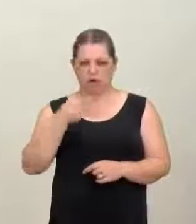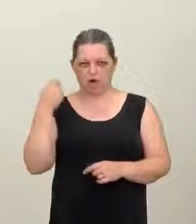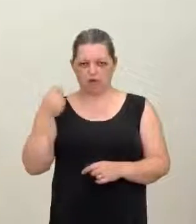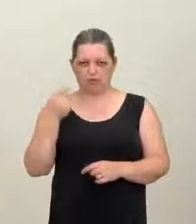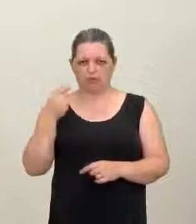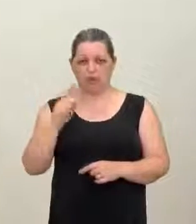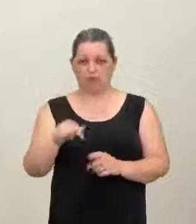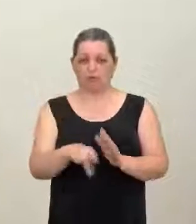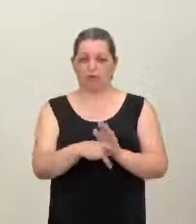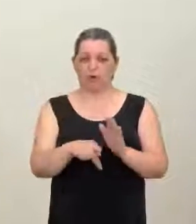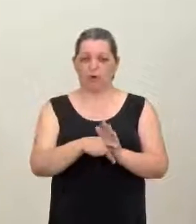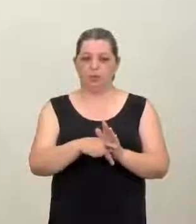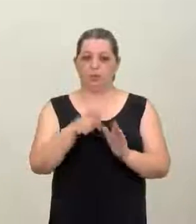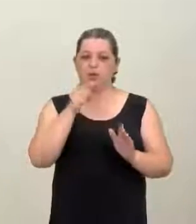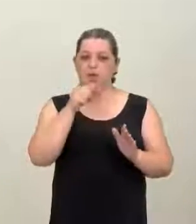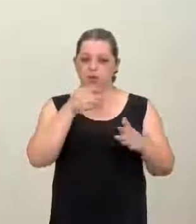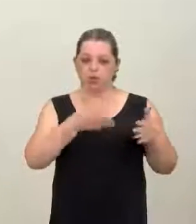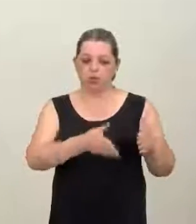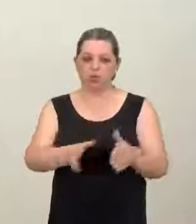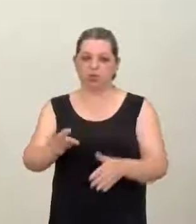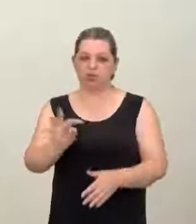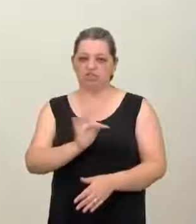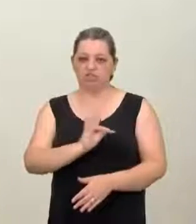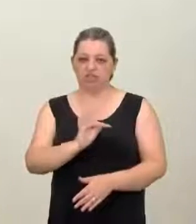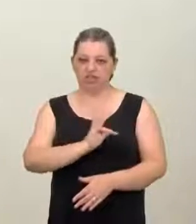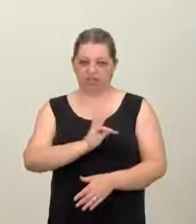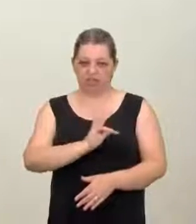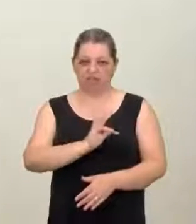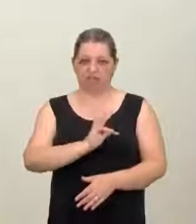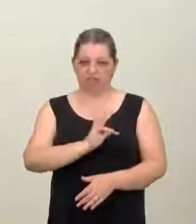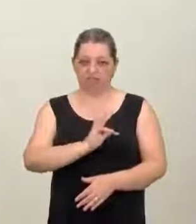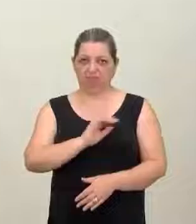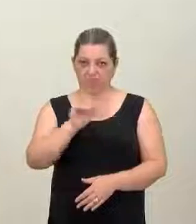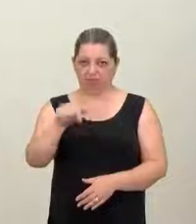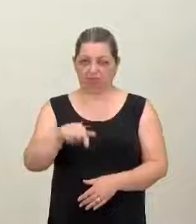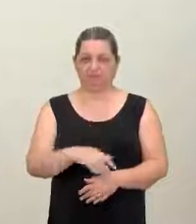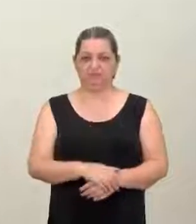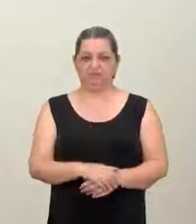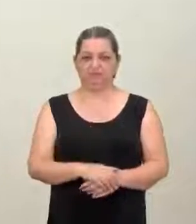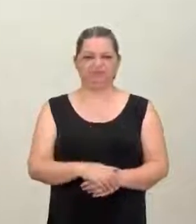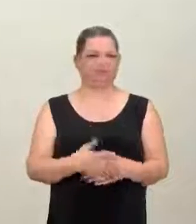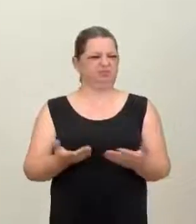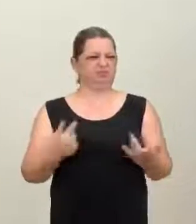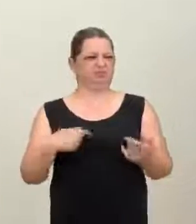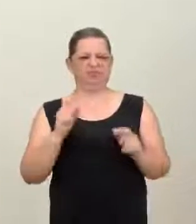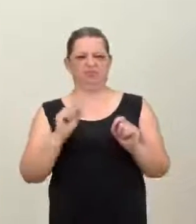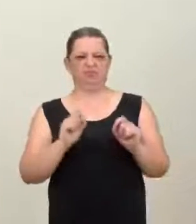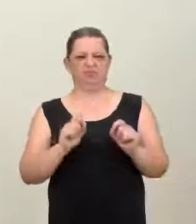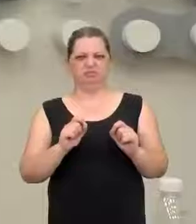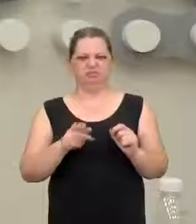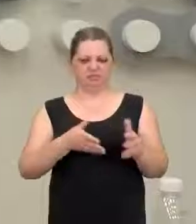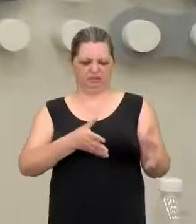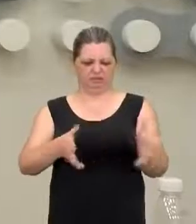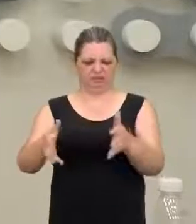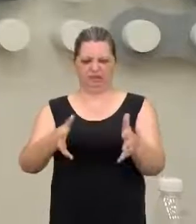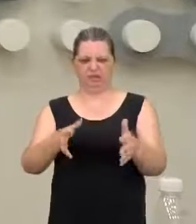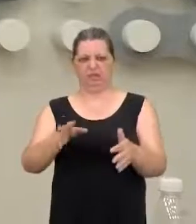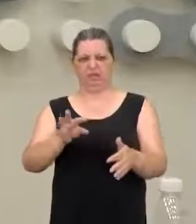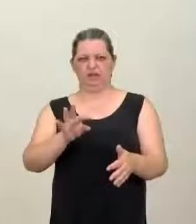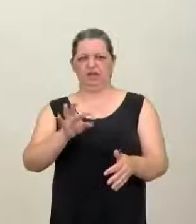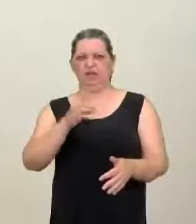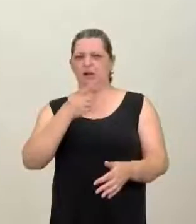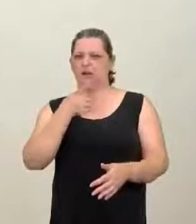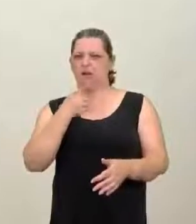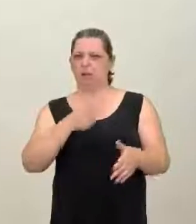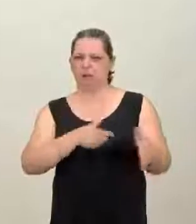Rio Tietê, como Isso. o Antonilza trouxe aqui, ó. Imagina, Isso no Rio mesmo. Tietê. Que é Rio Tietê? Sim, no Dá Rio pra Tietê. fazer peça no Rio Tietê? Dá pra fazer, tá vendo? Dá.